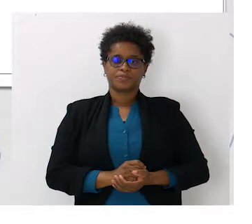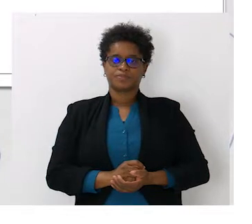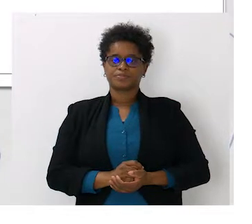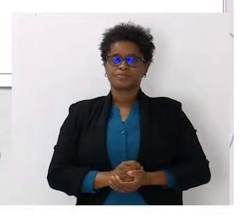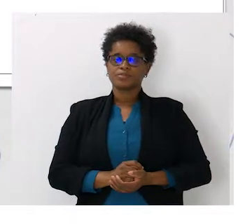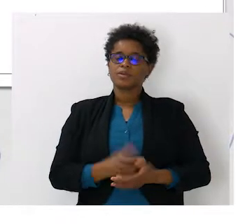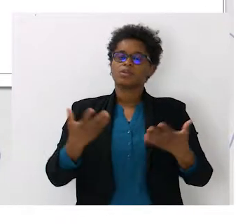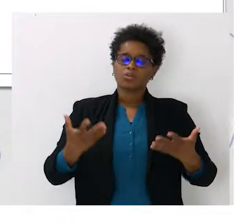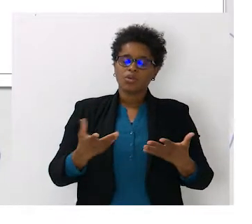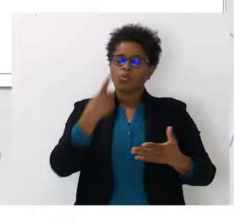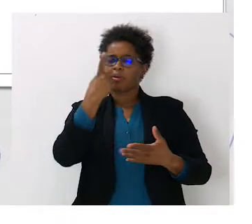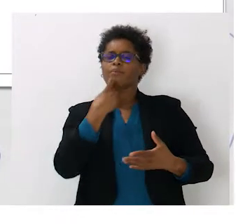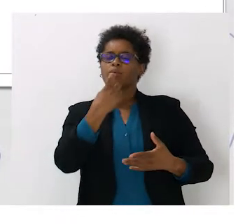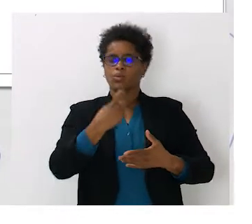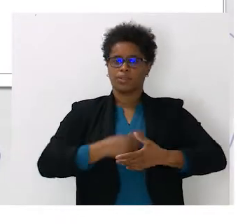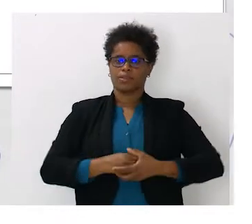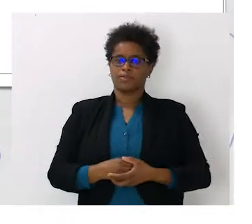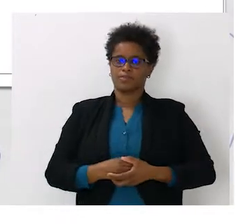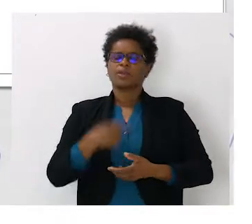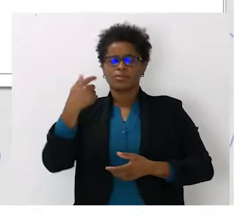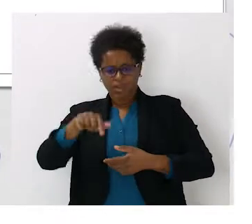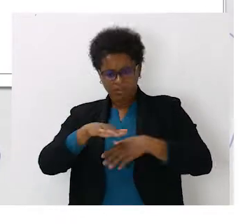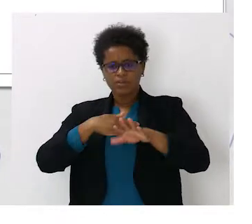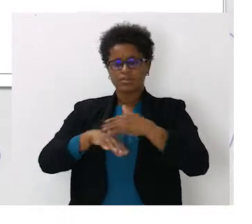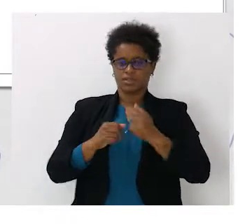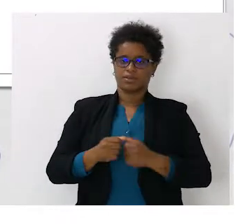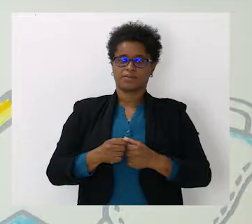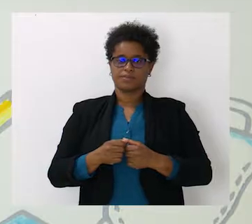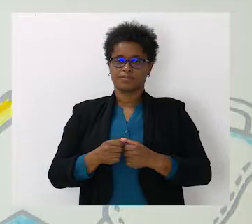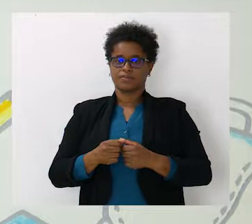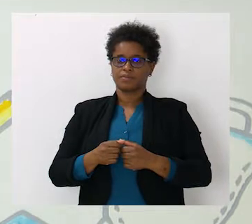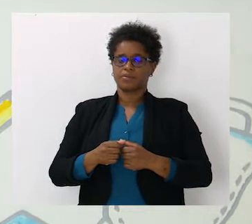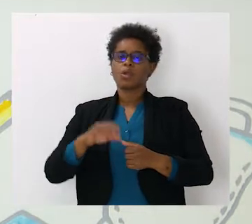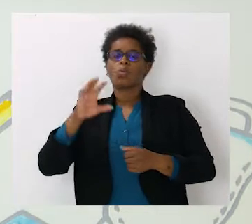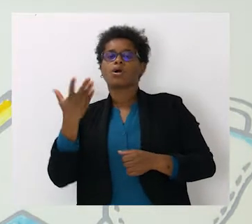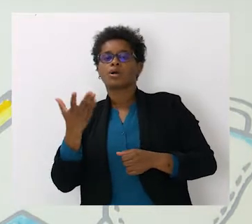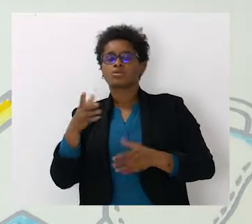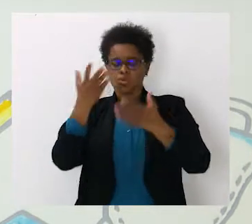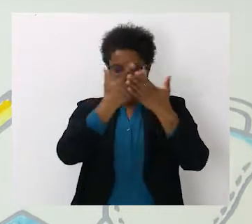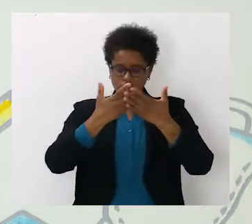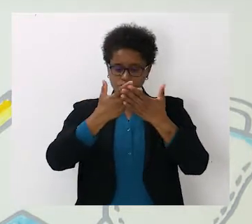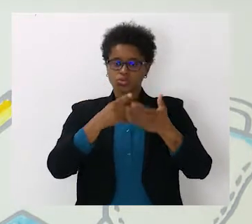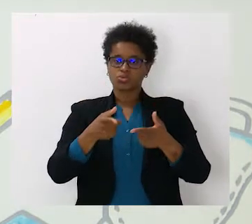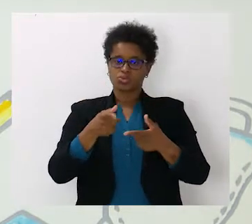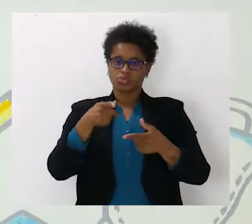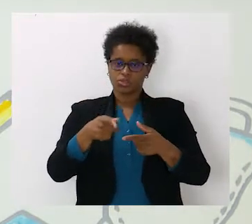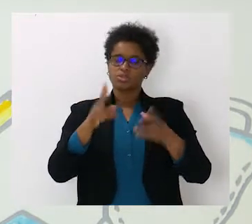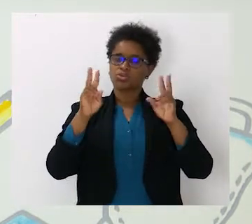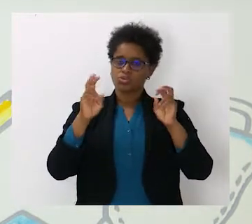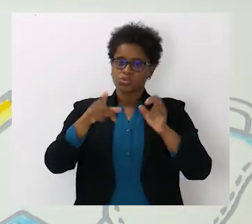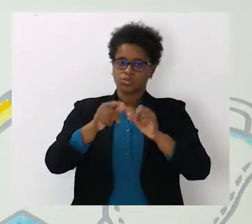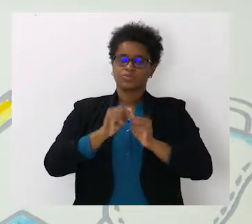Então, portanto, uma pergunta que se deve fazer quanto ao estudo desse tema,